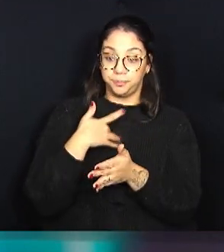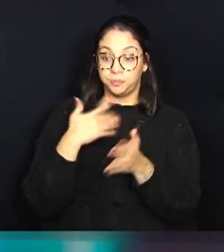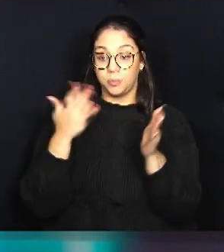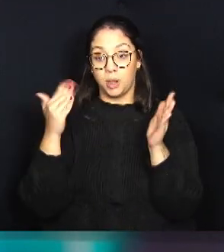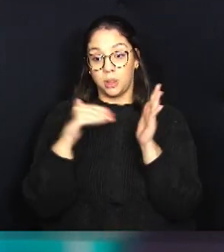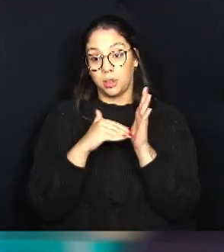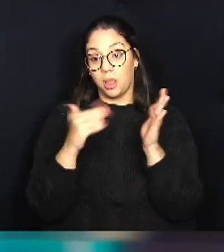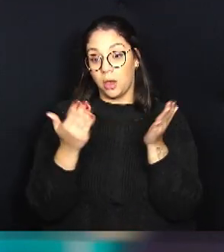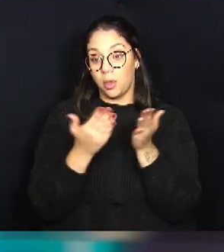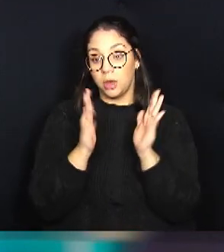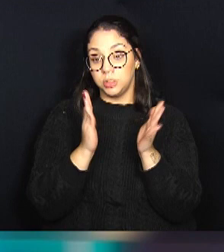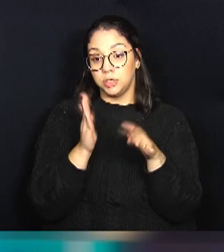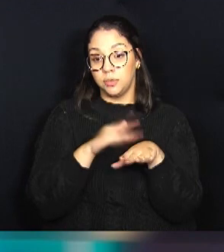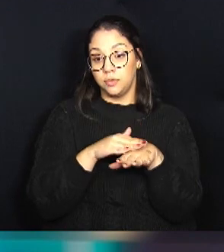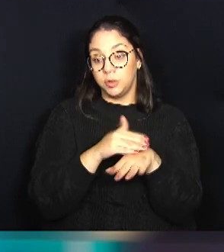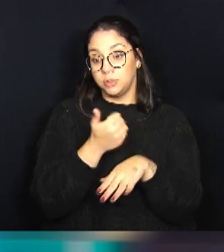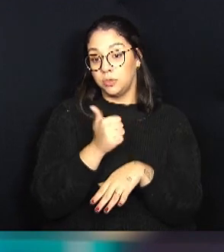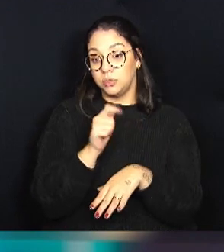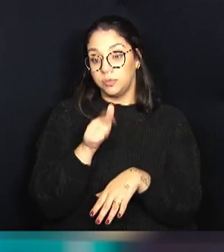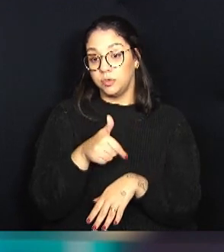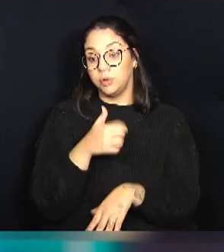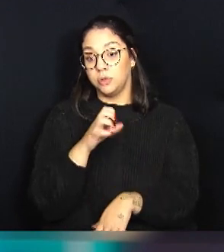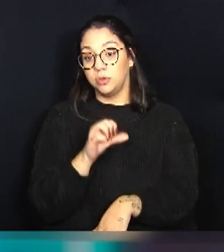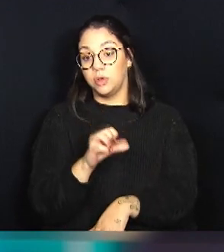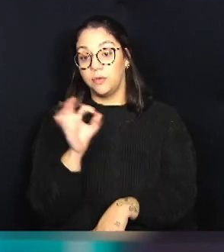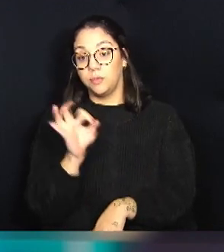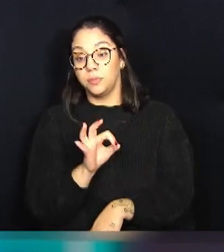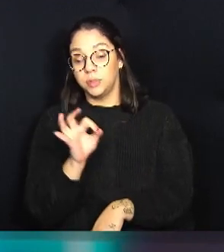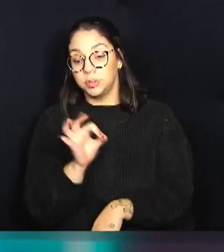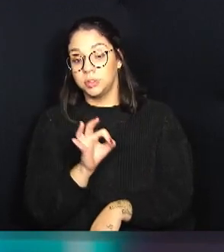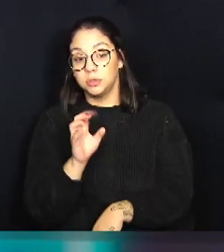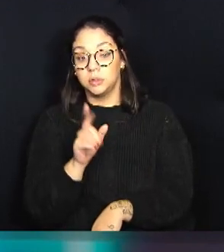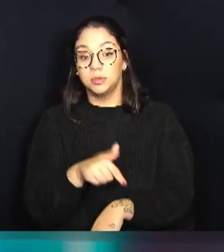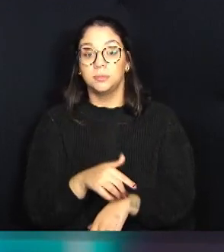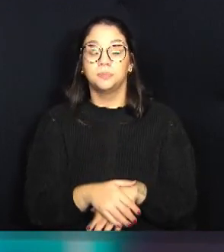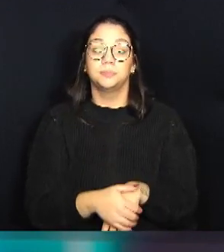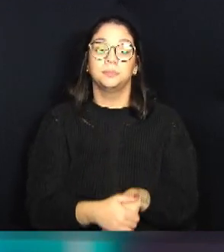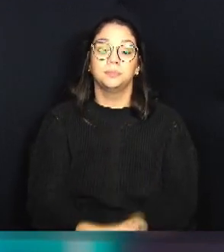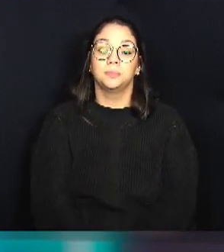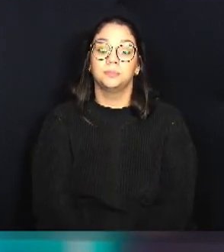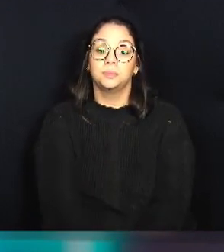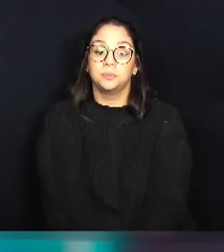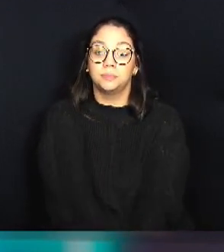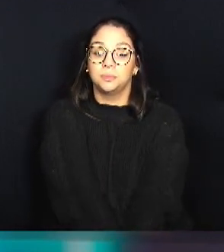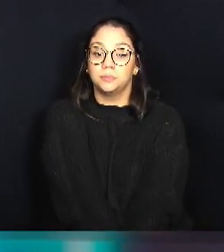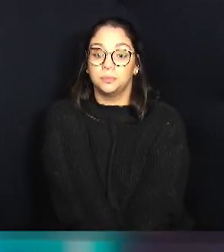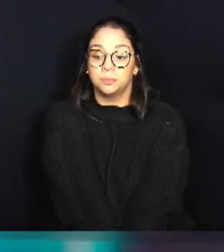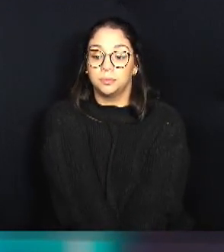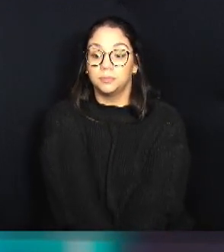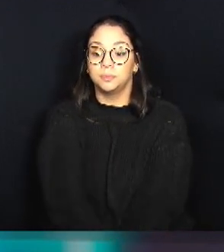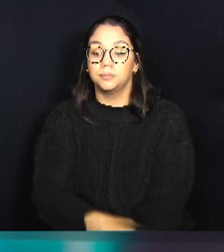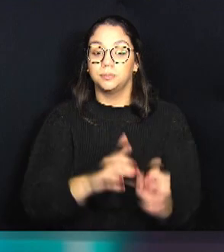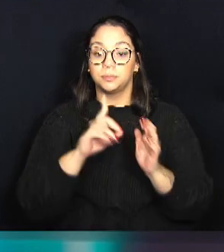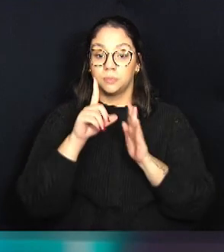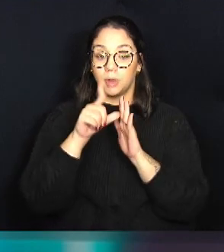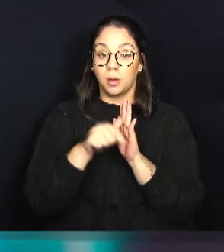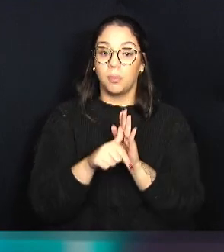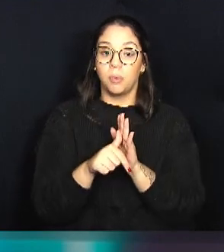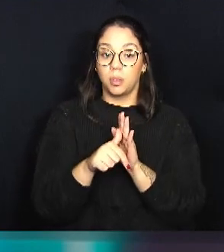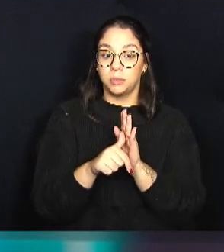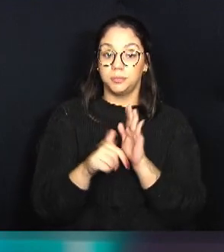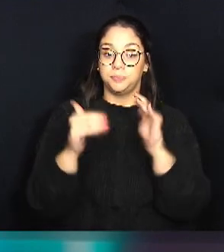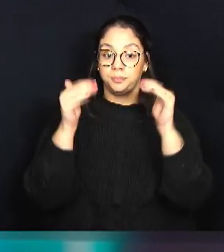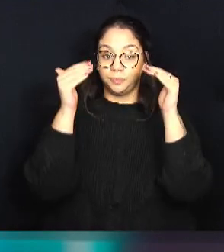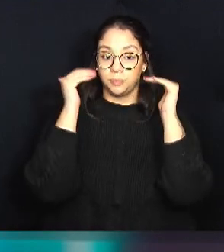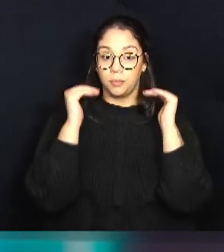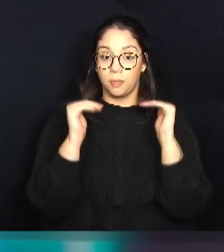realizou 11,98%, aí 4 milhões e 848 mil. Depois, assim, na